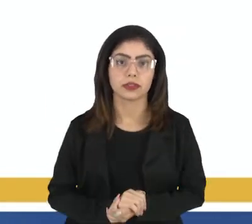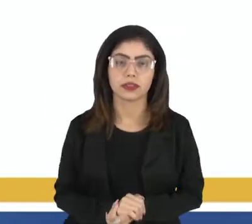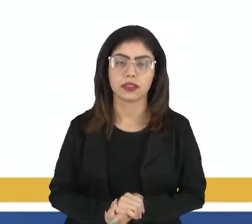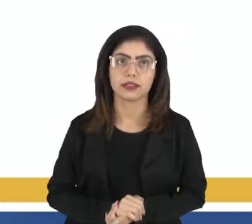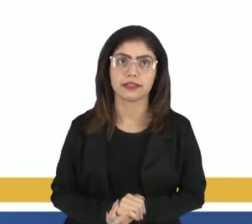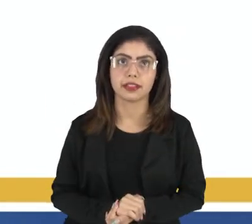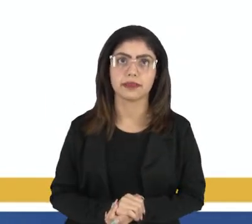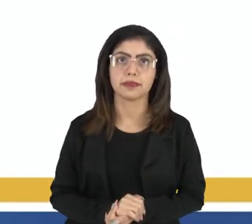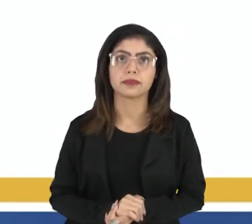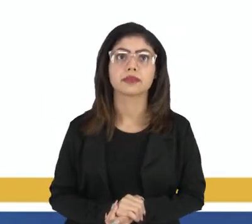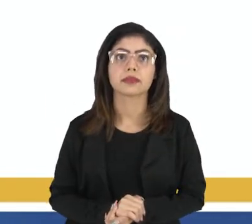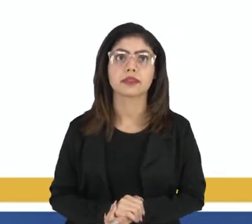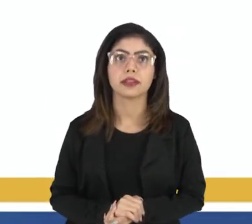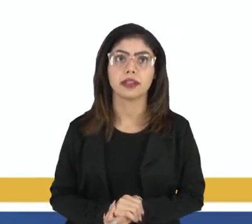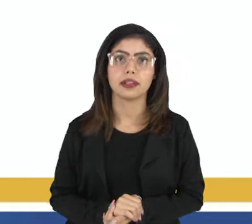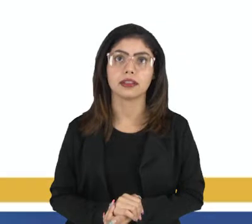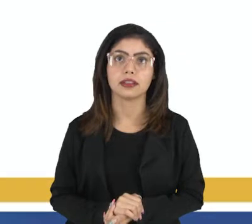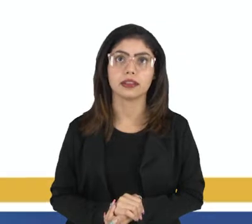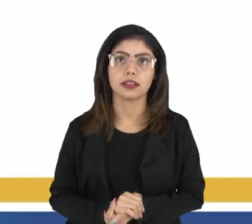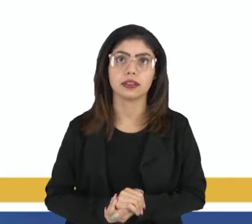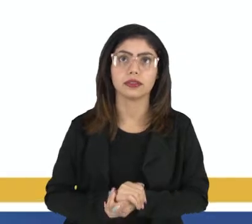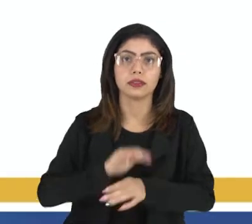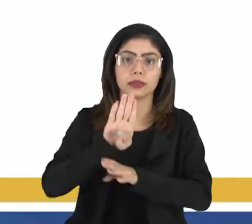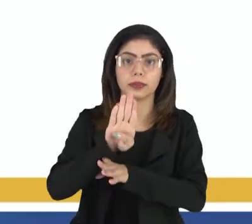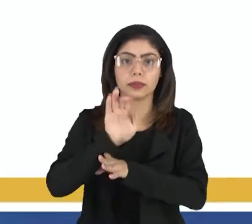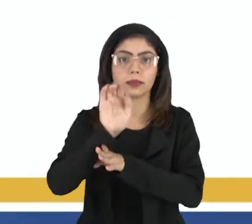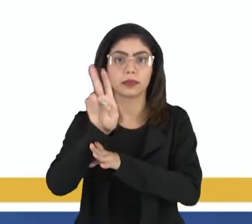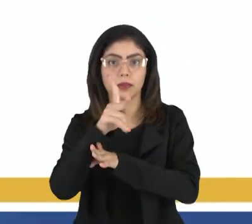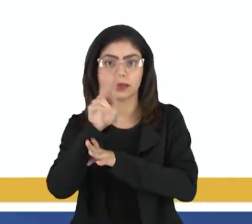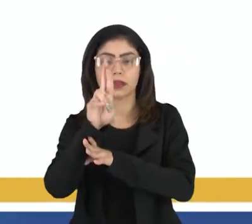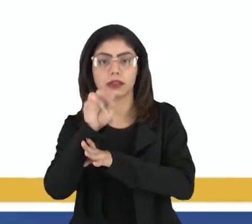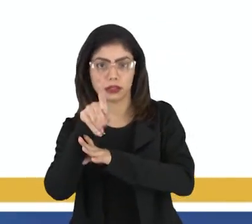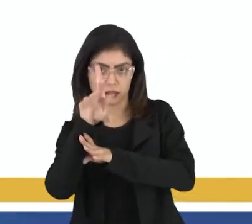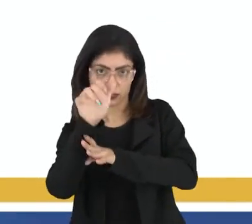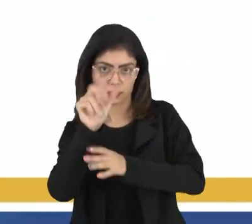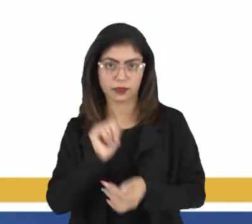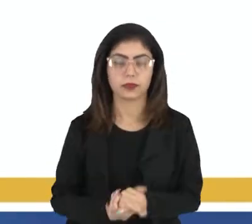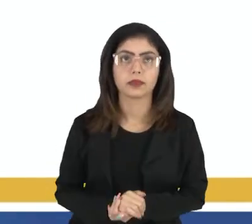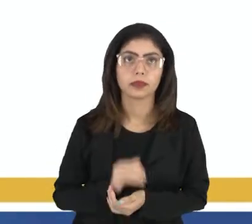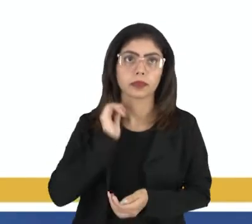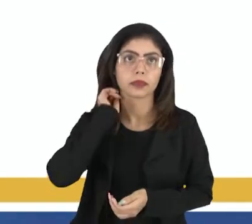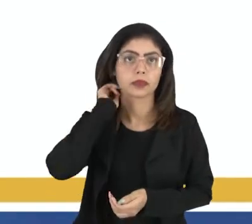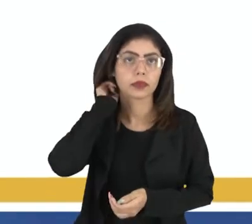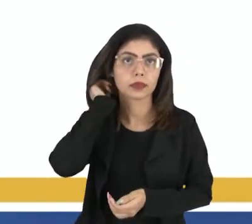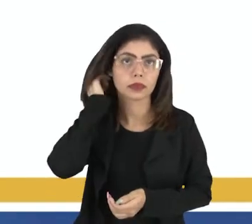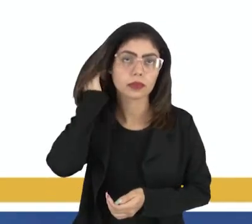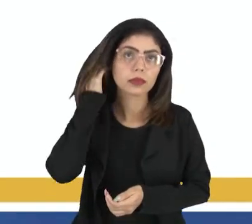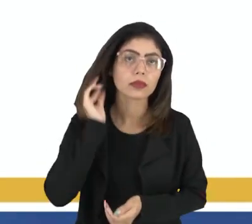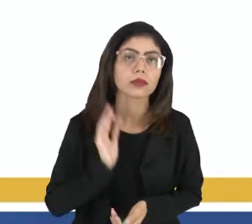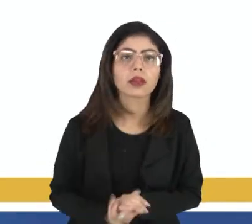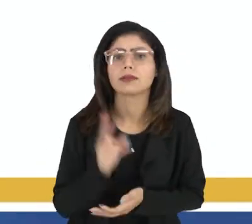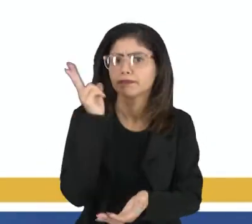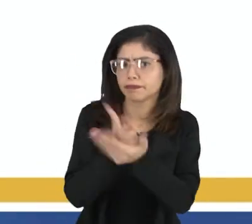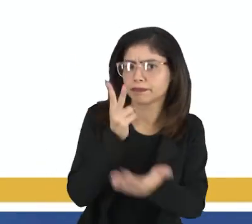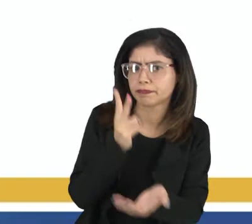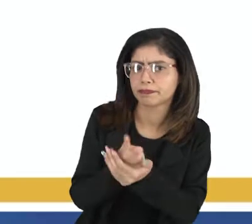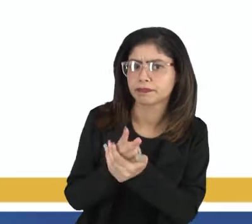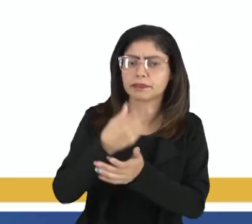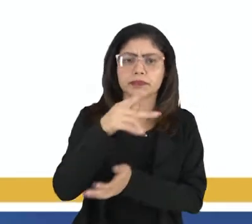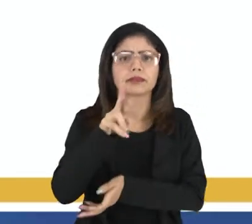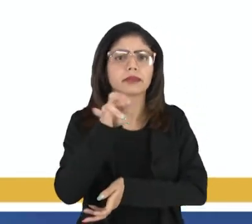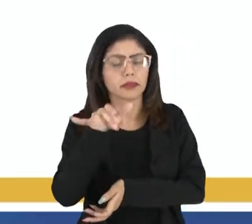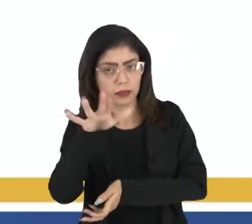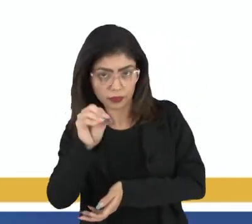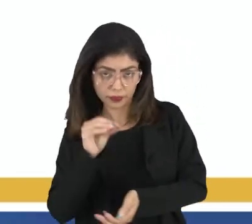tá? Então, continuando. O gráfico da função quadrática é sempre uma parábola e possui